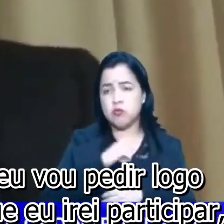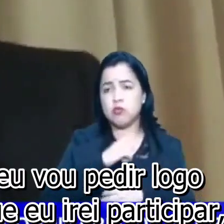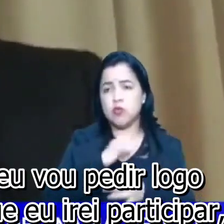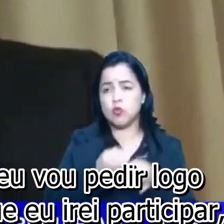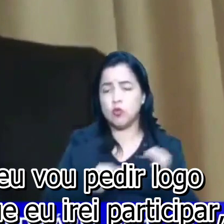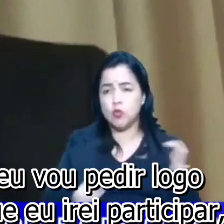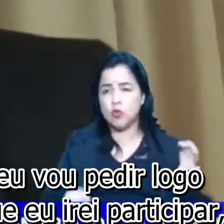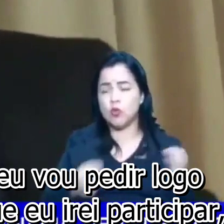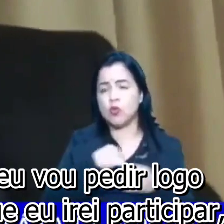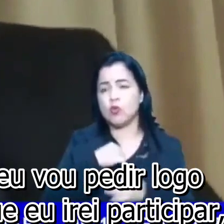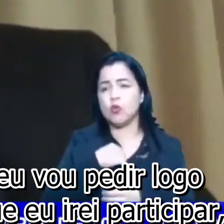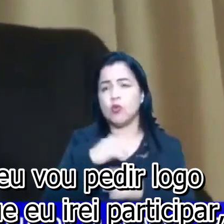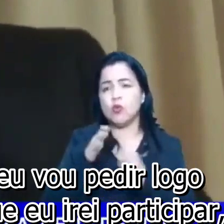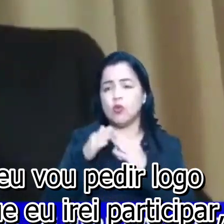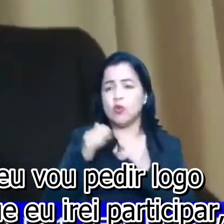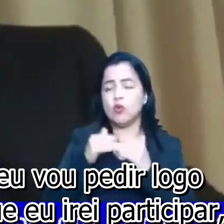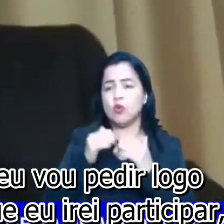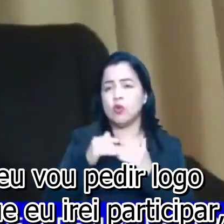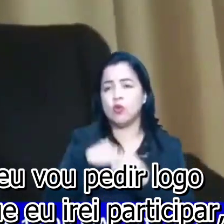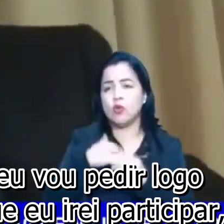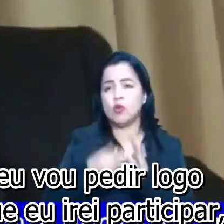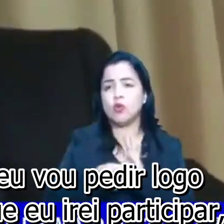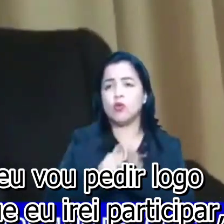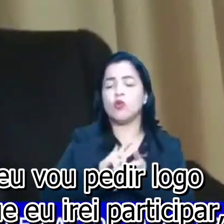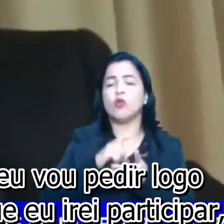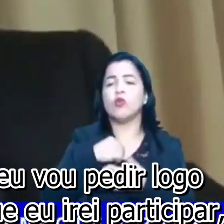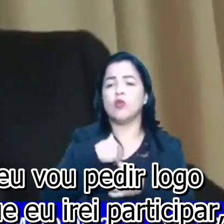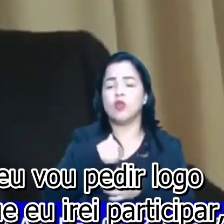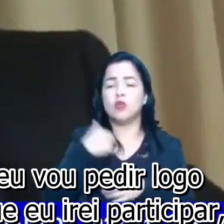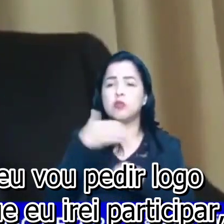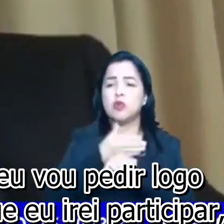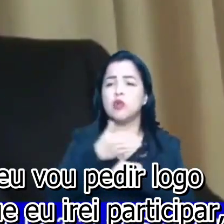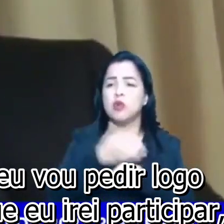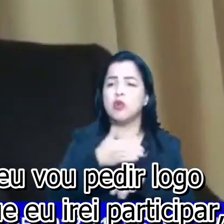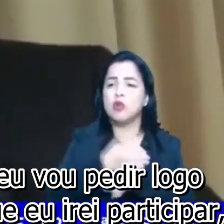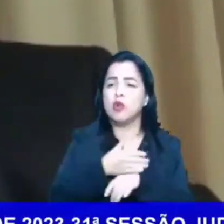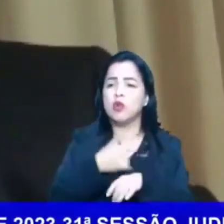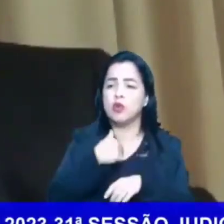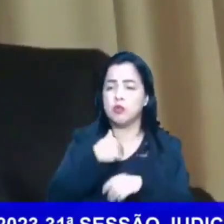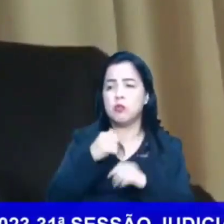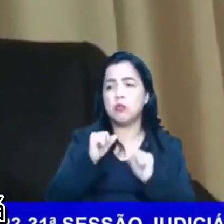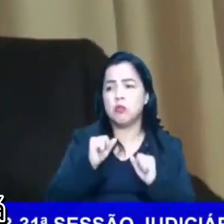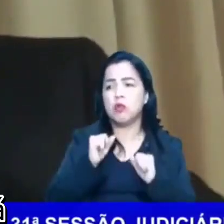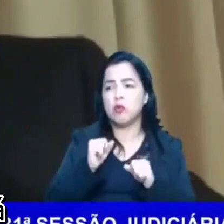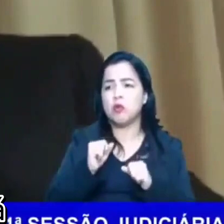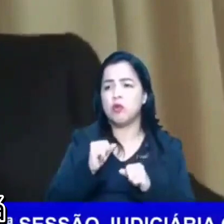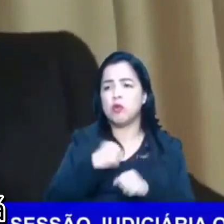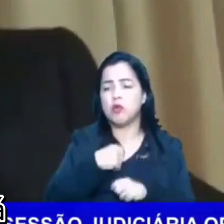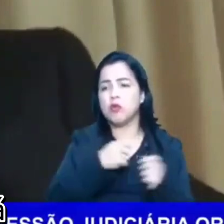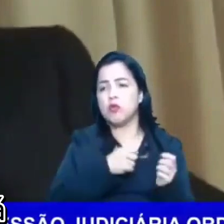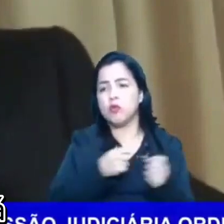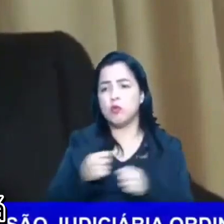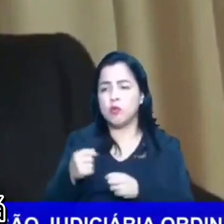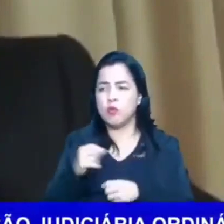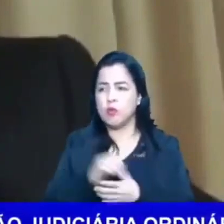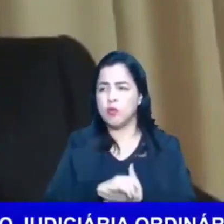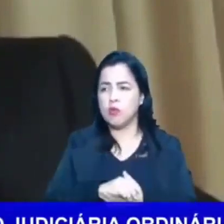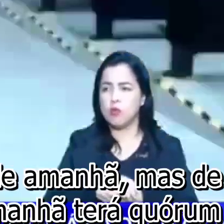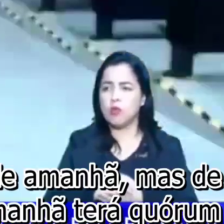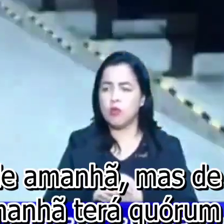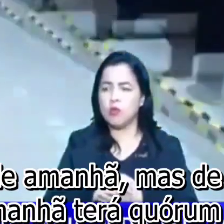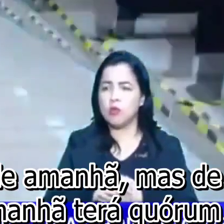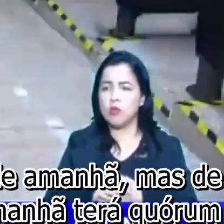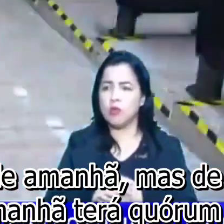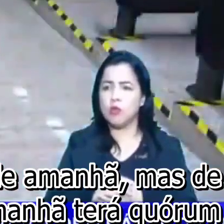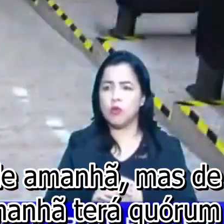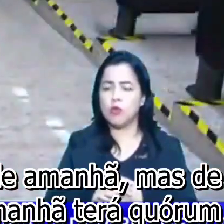logo antecipadamente a Vossa Excelência para antecipar os que eu irei participar, para que eu possa ingressar e correr para lá. Vamos fazer assim, doutor